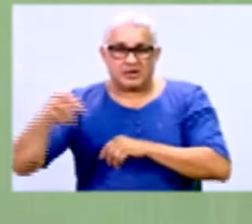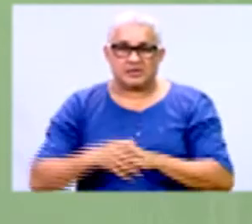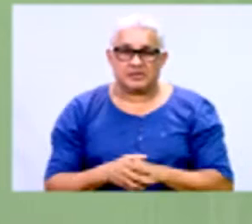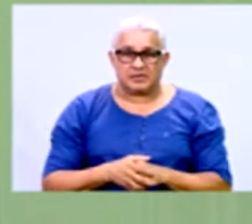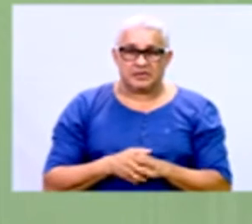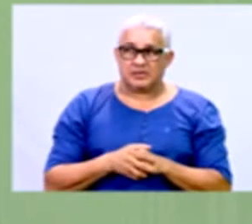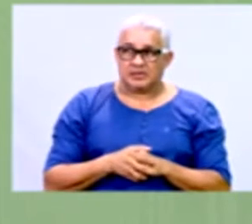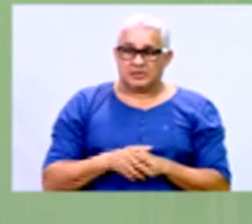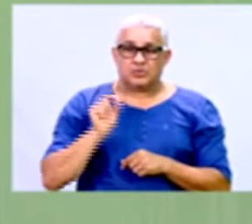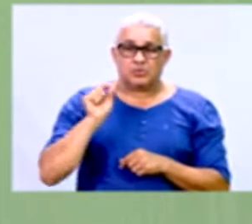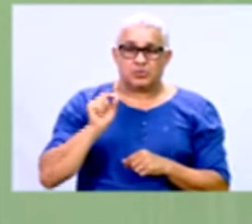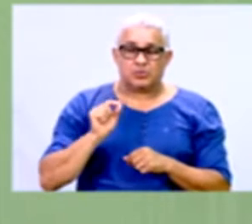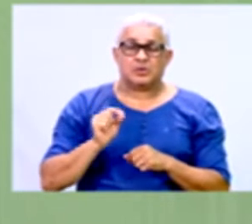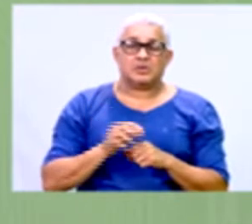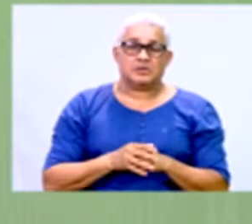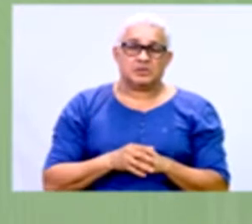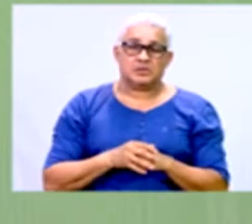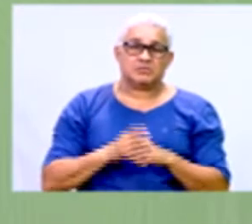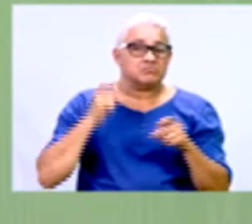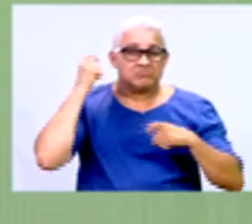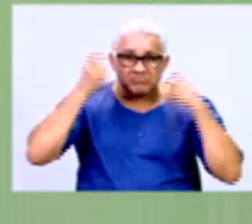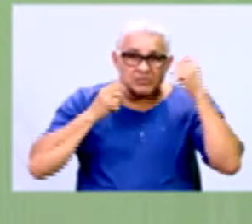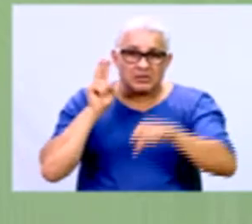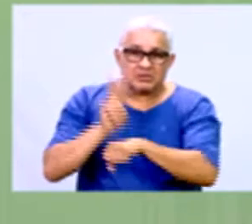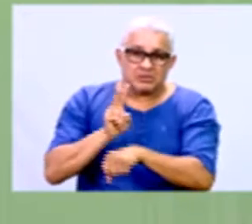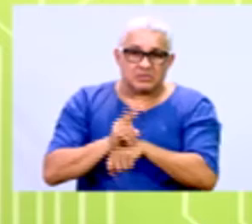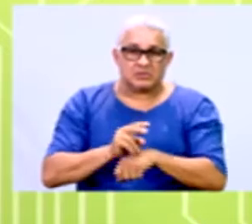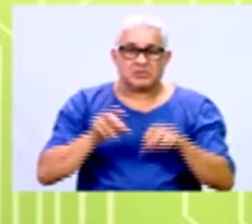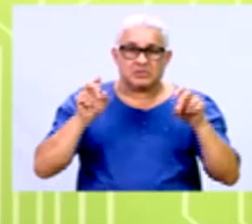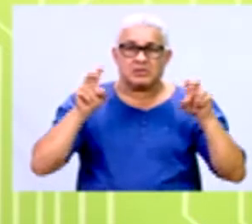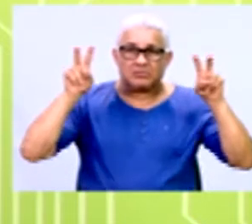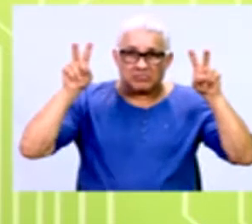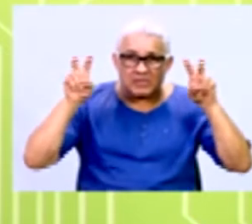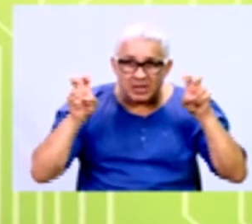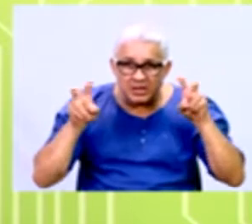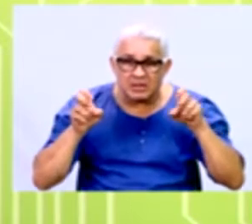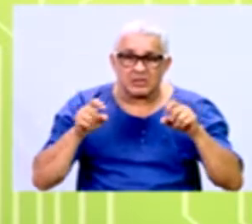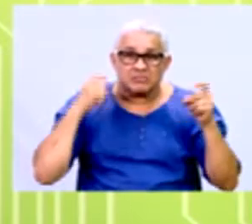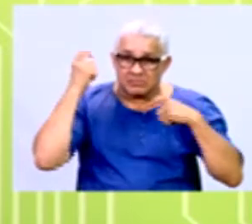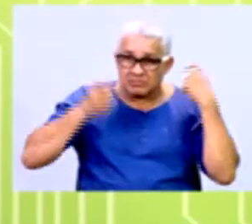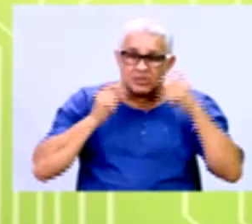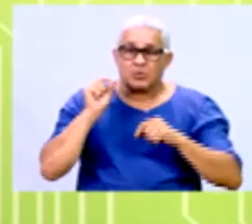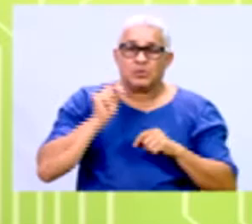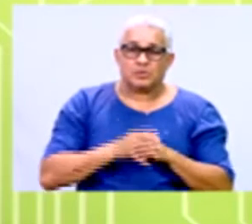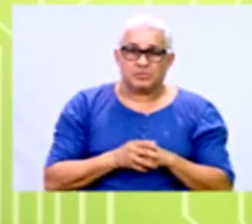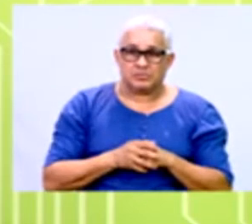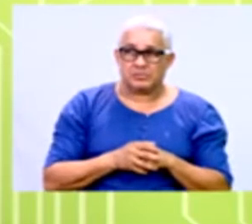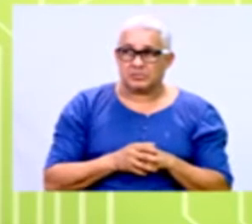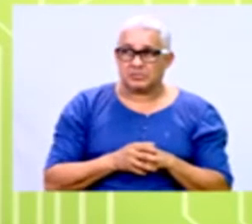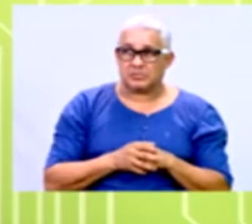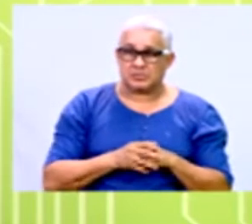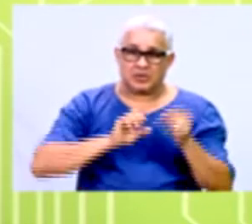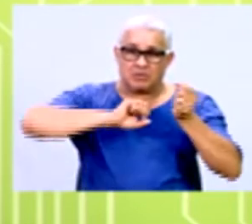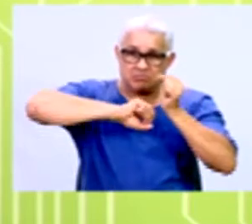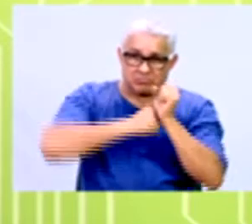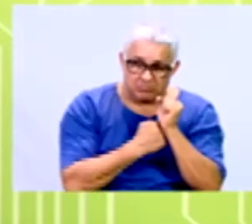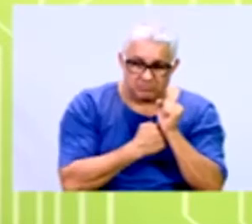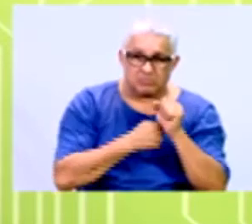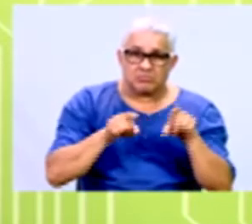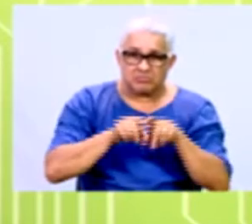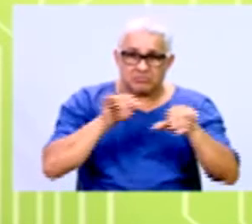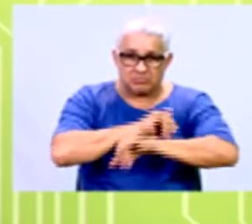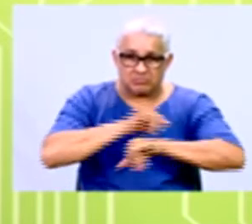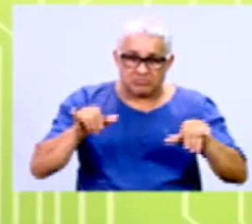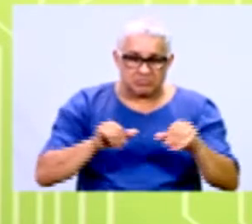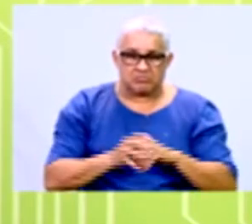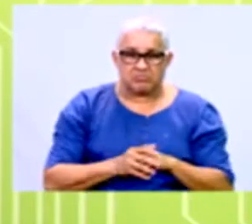ter proteção disso é a gente se preocupar com aspas, né, se preocupar exatamente com a questão da criptografia, das informações, enfim, se